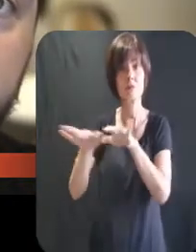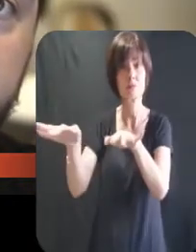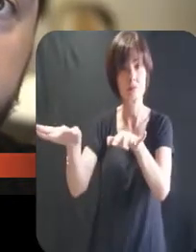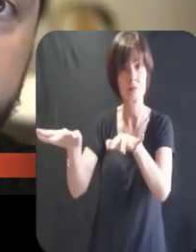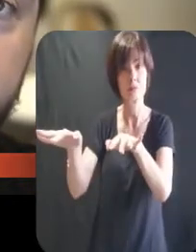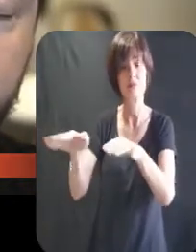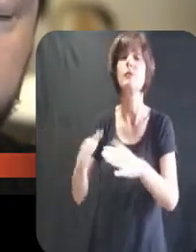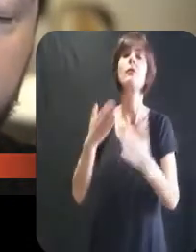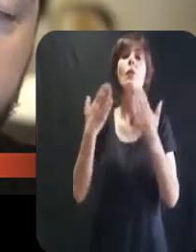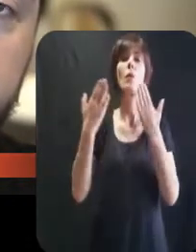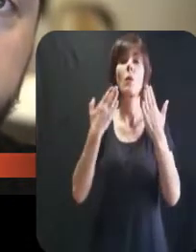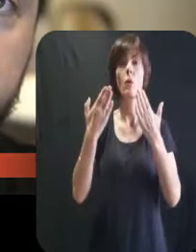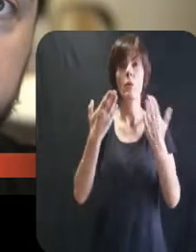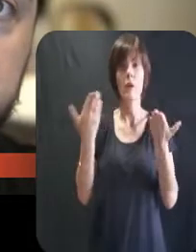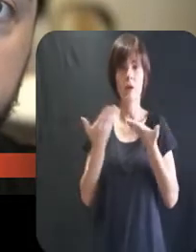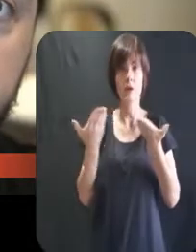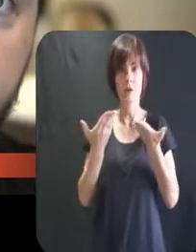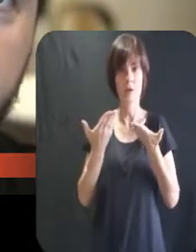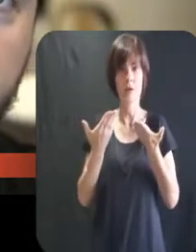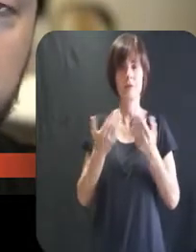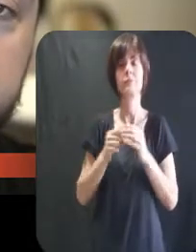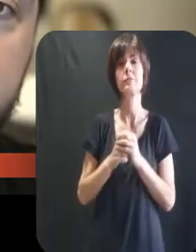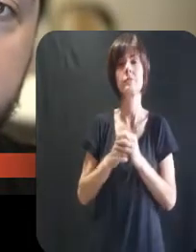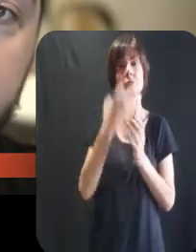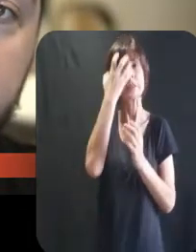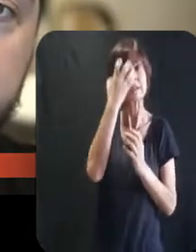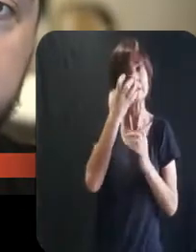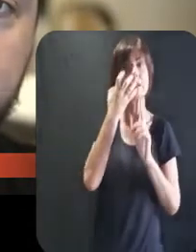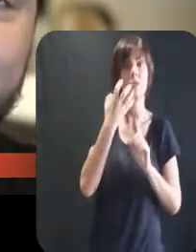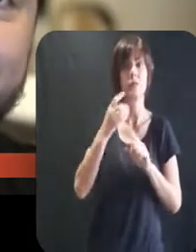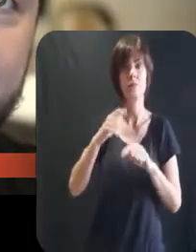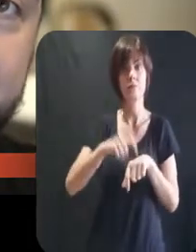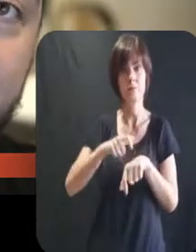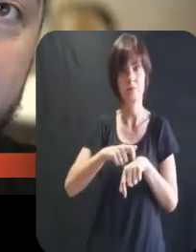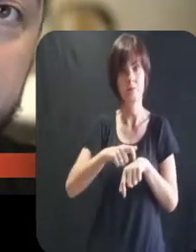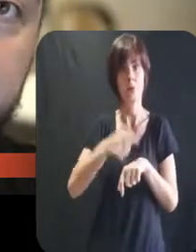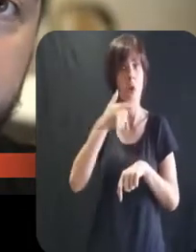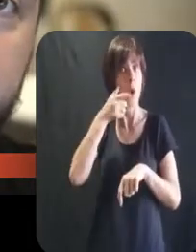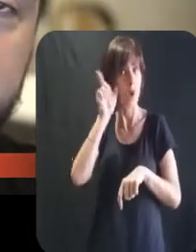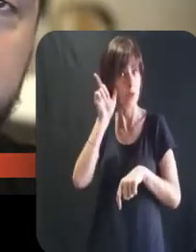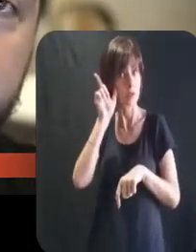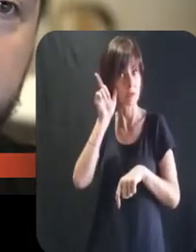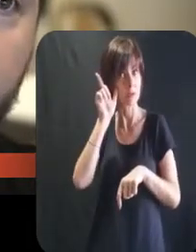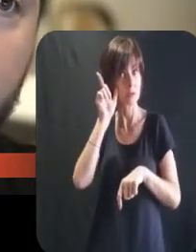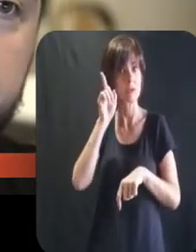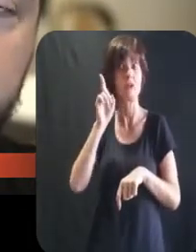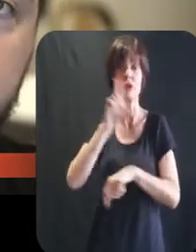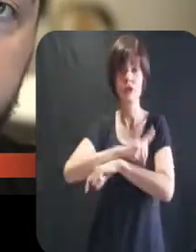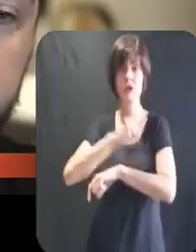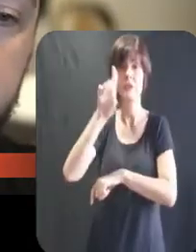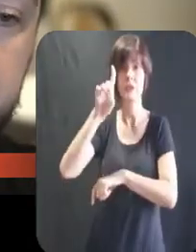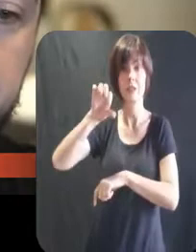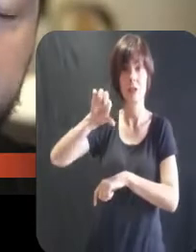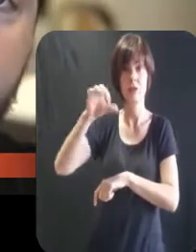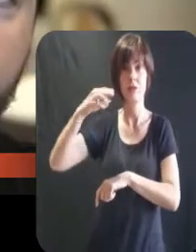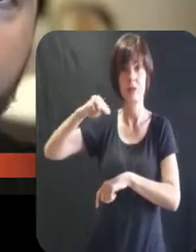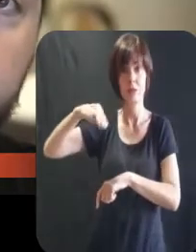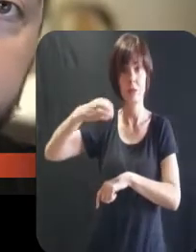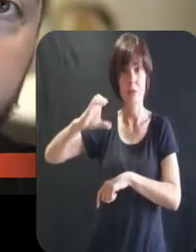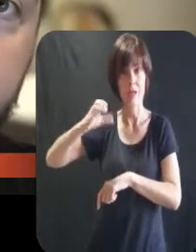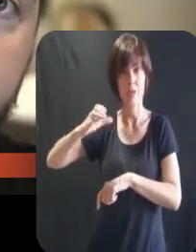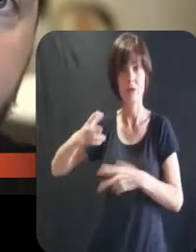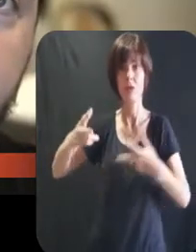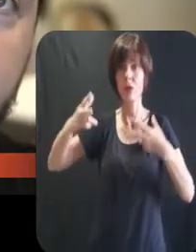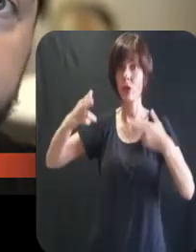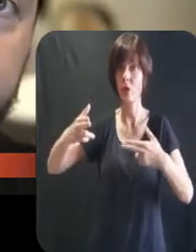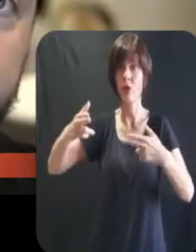vários centros com transmissão. Eu vou mostrar aqui o caso da Itália para vocês entenderem o quão séria a coisa é.